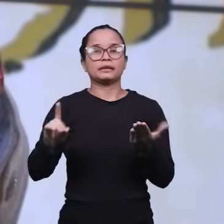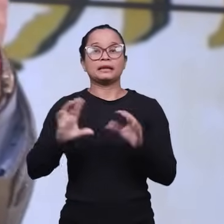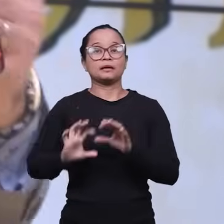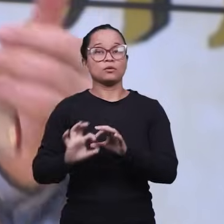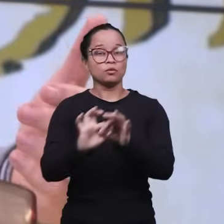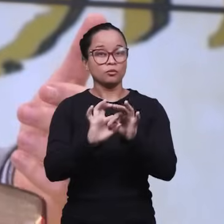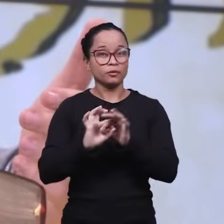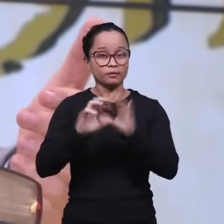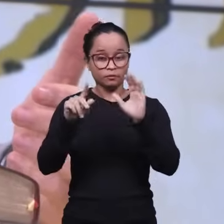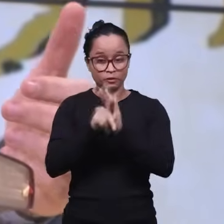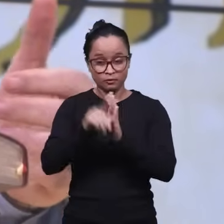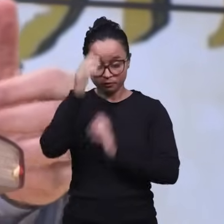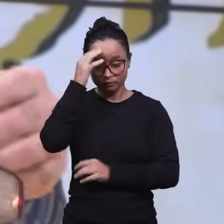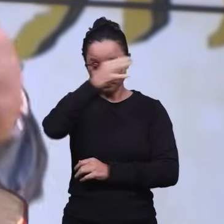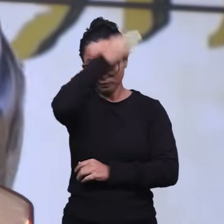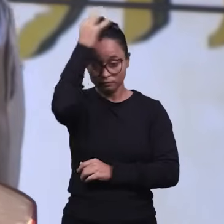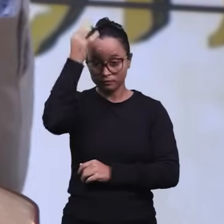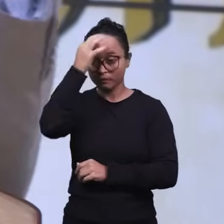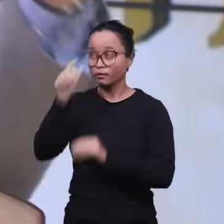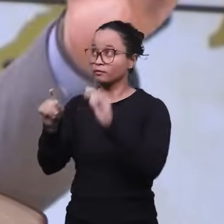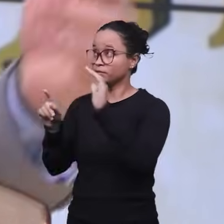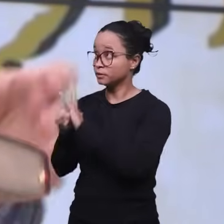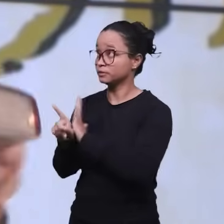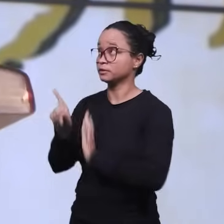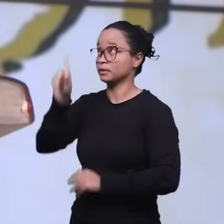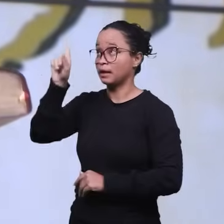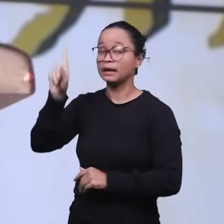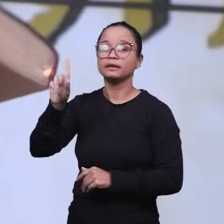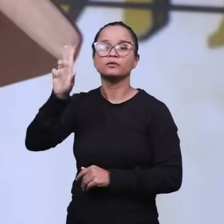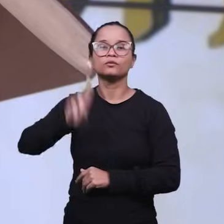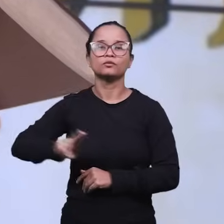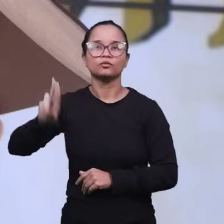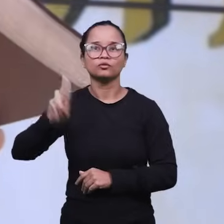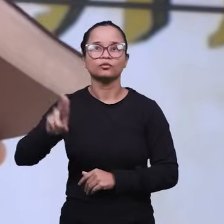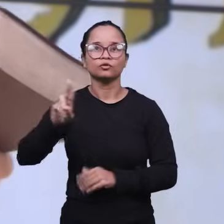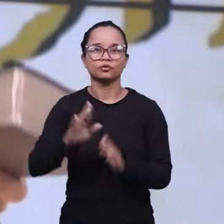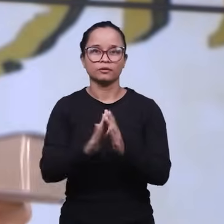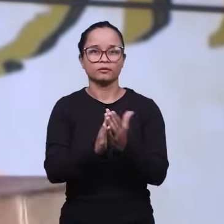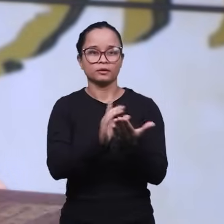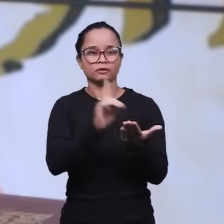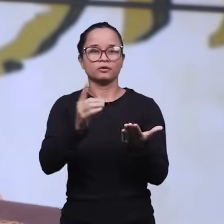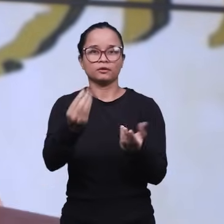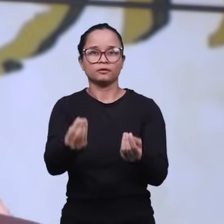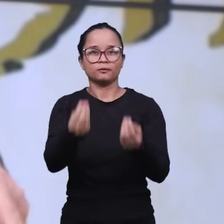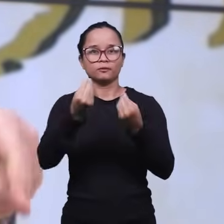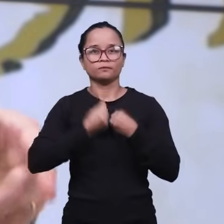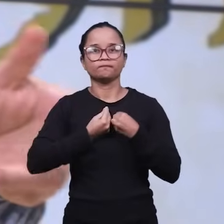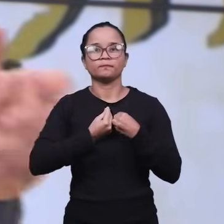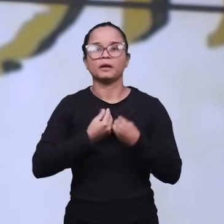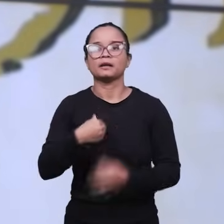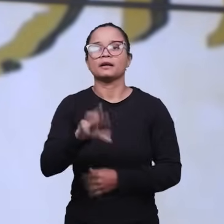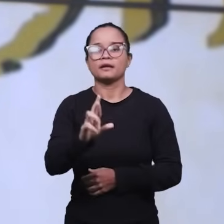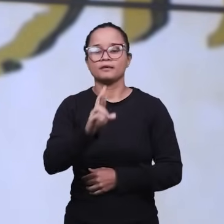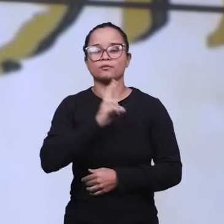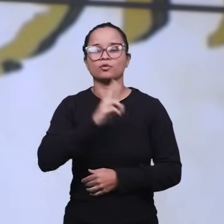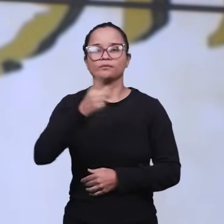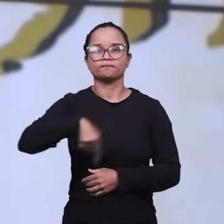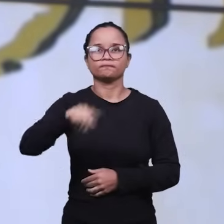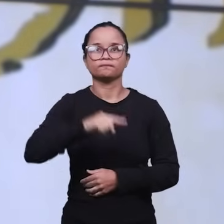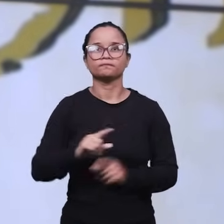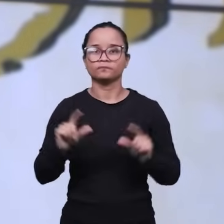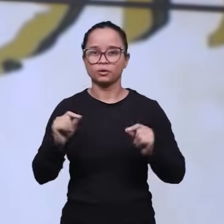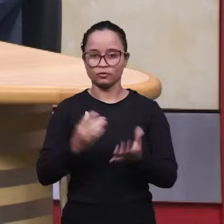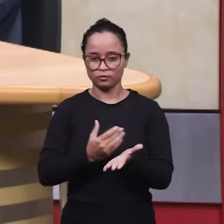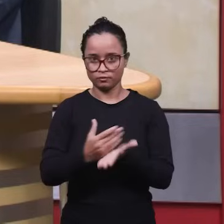na comunhão do Espírito Santo, nós estamos perguntando a Ele e Ele usa esse recurso que Ele nos deu para nos responder. Era